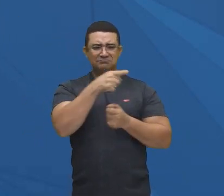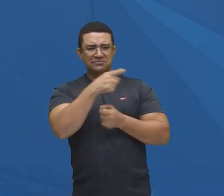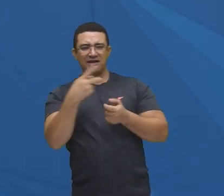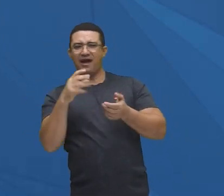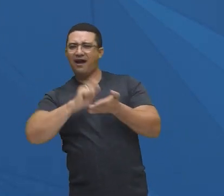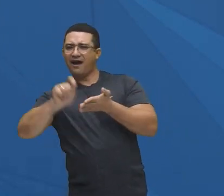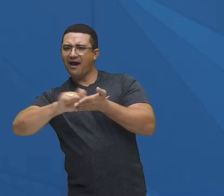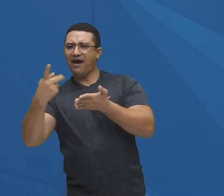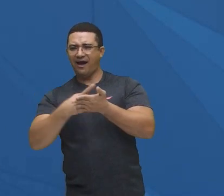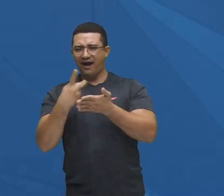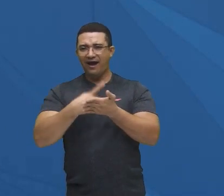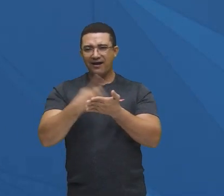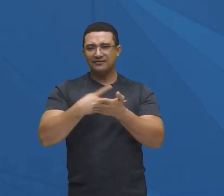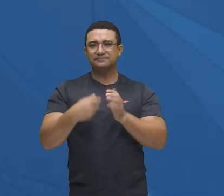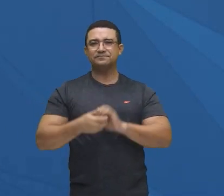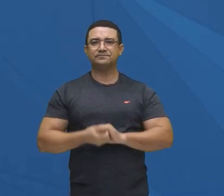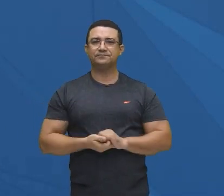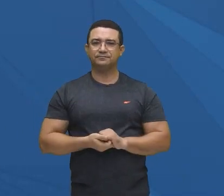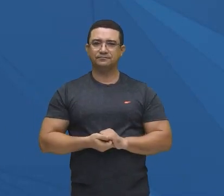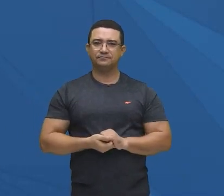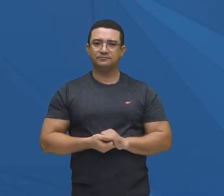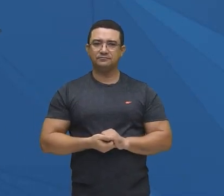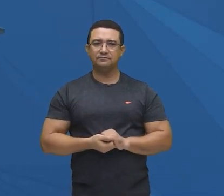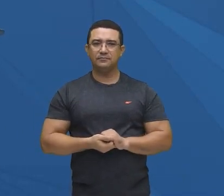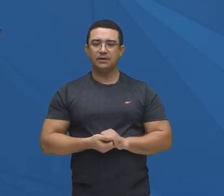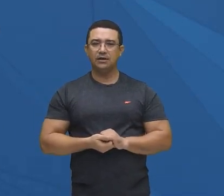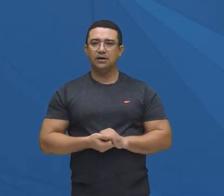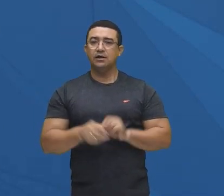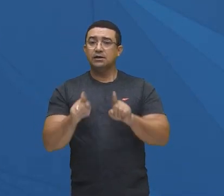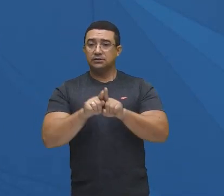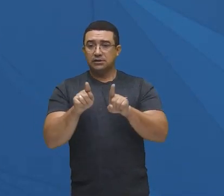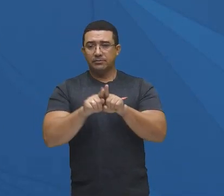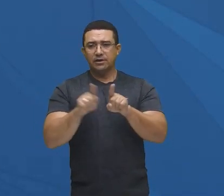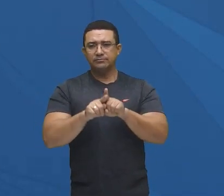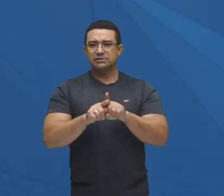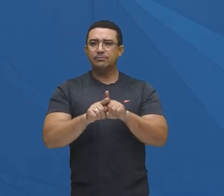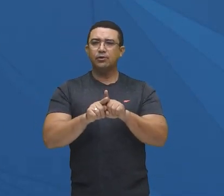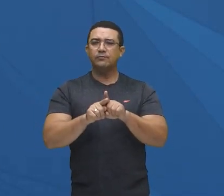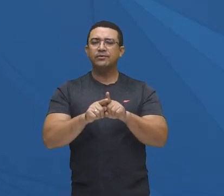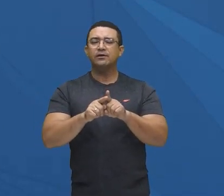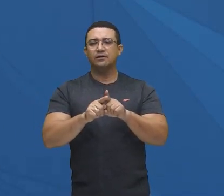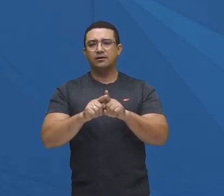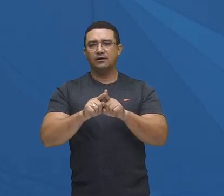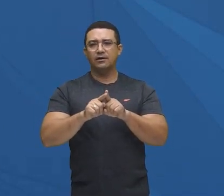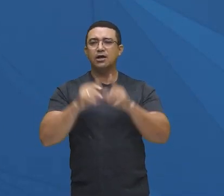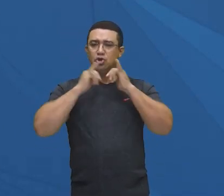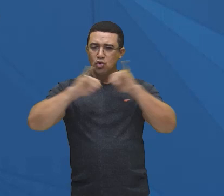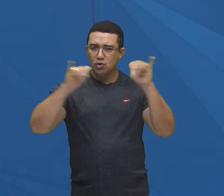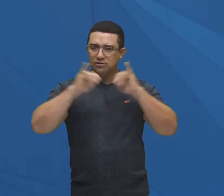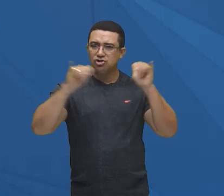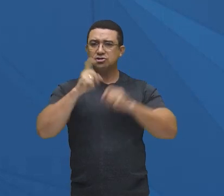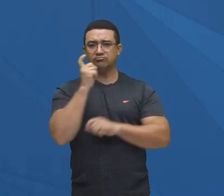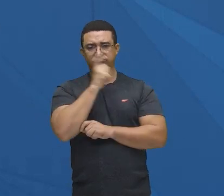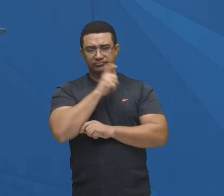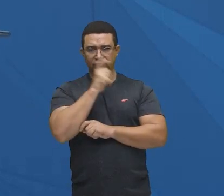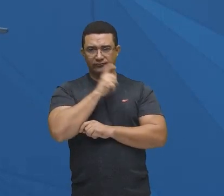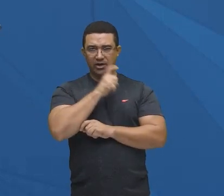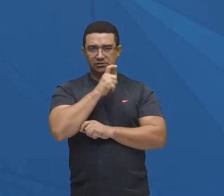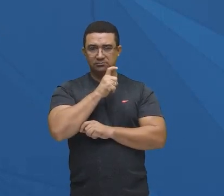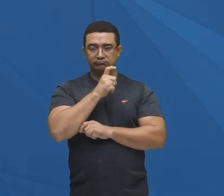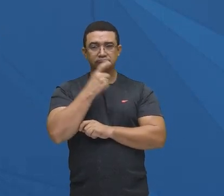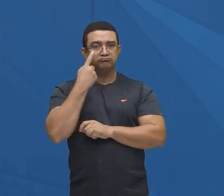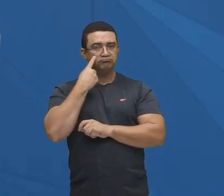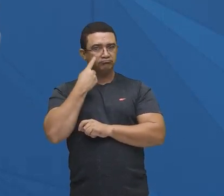você recebe, isso traz um pouco o nosso tema passado, que foi sobre fake news, tá bom? A gente precisa ter criticidade